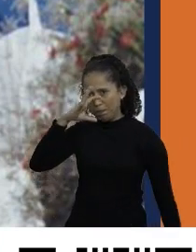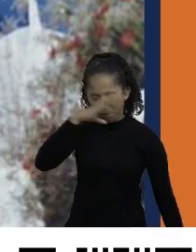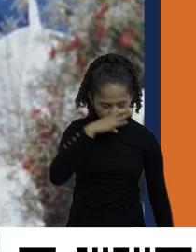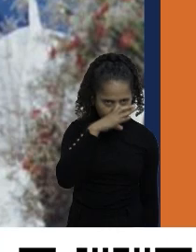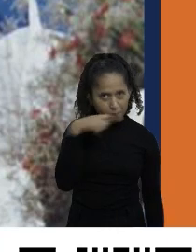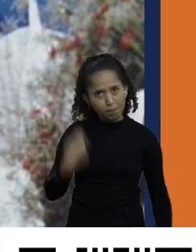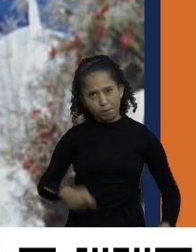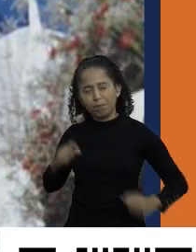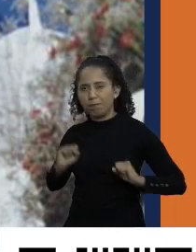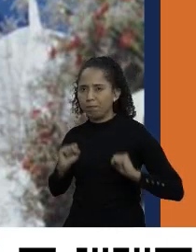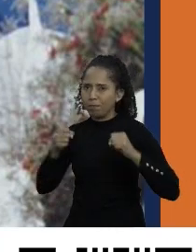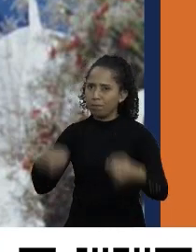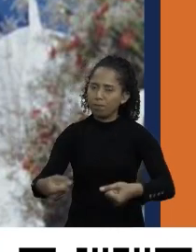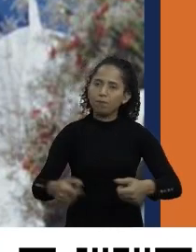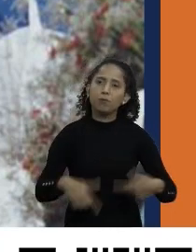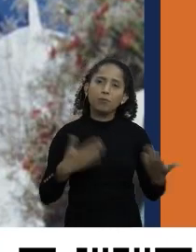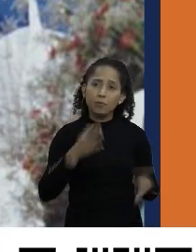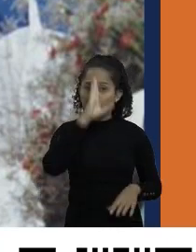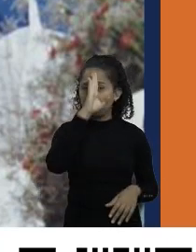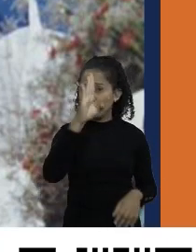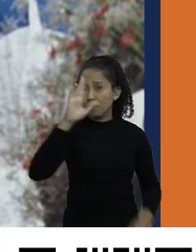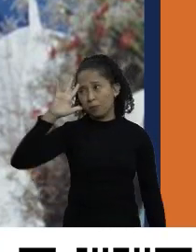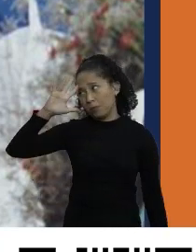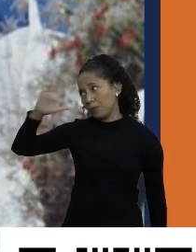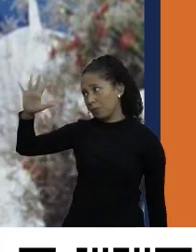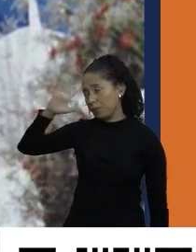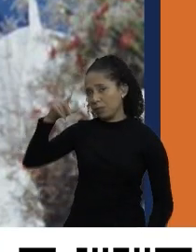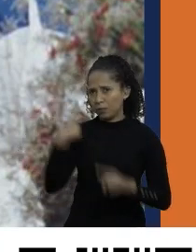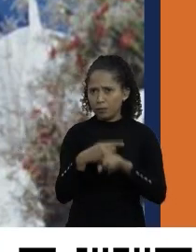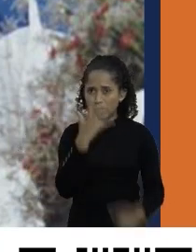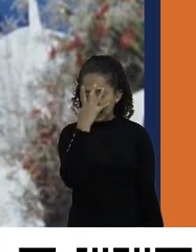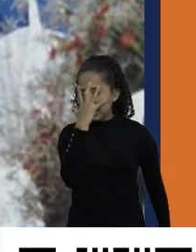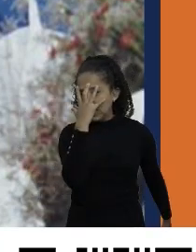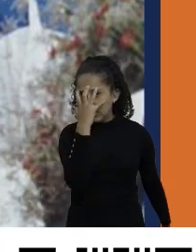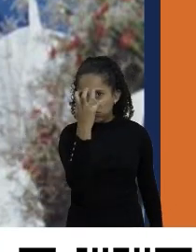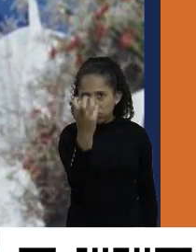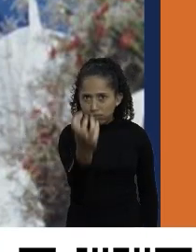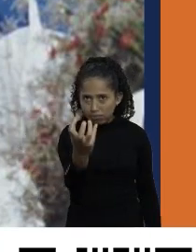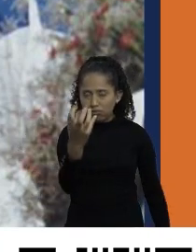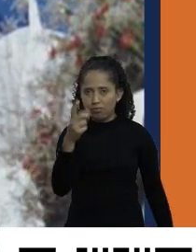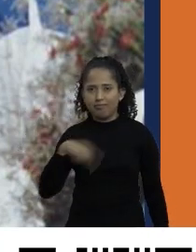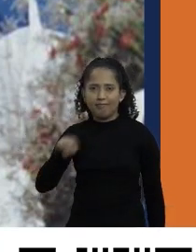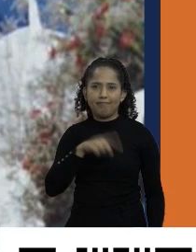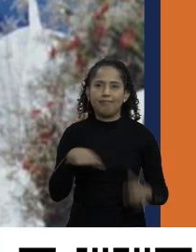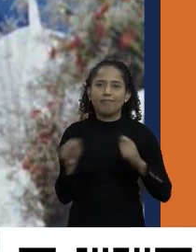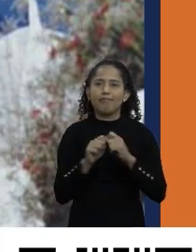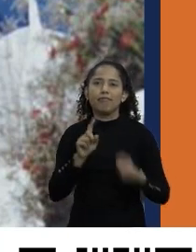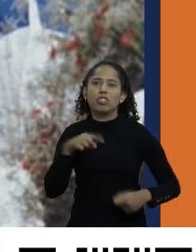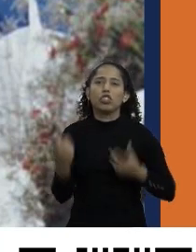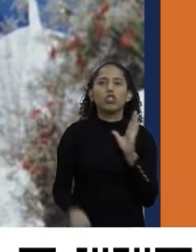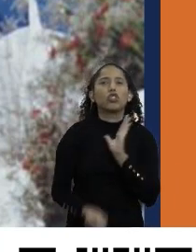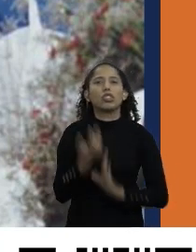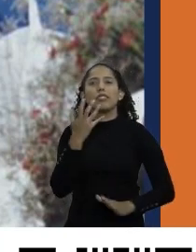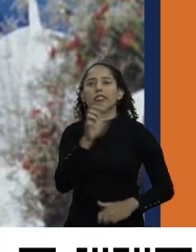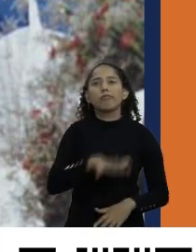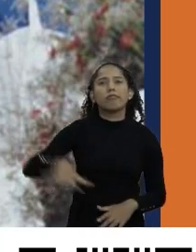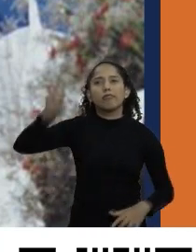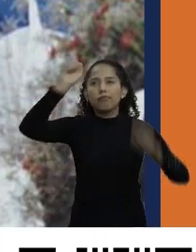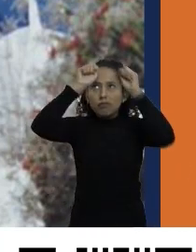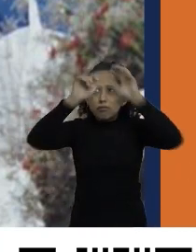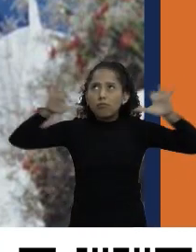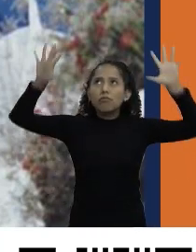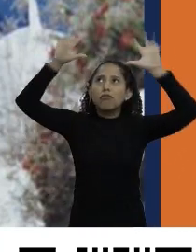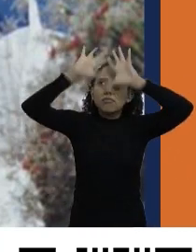ir para cima, ainda mais quando é sonho, porque quando a gente tem paixão por aquilo que a gente faz, né, a gente cria um cenário, cria uma imagem